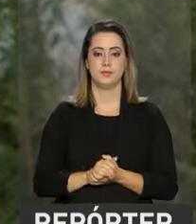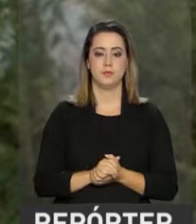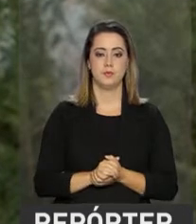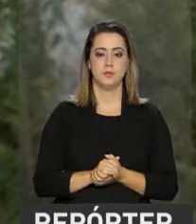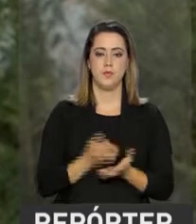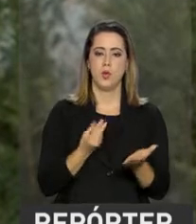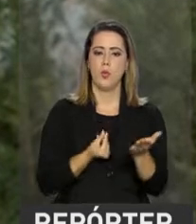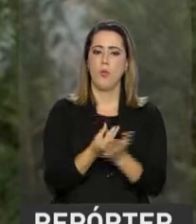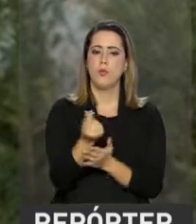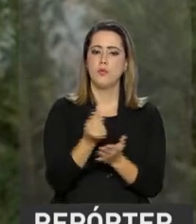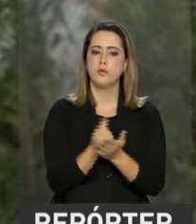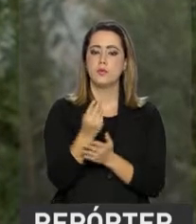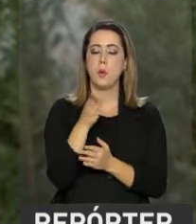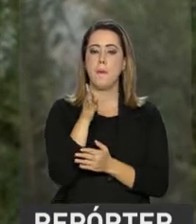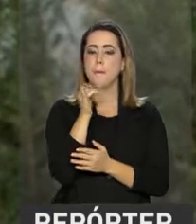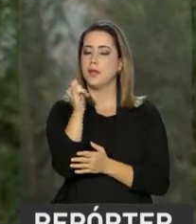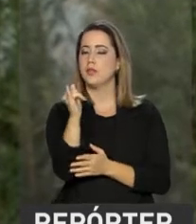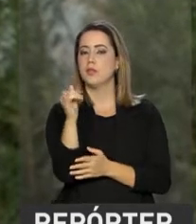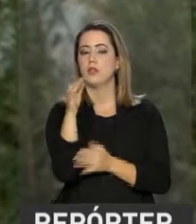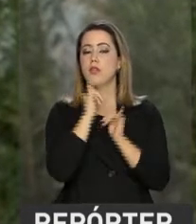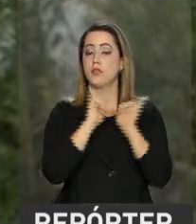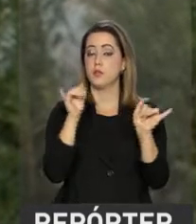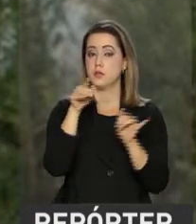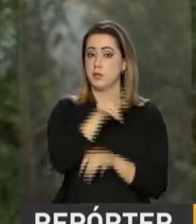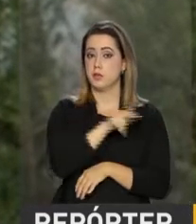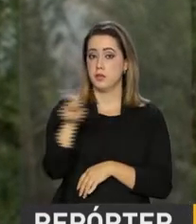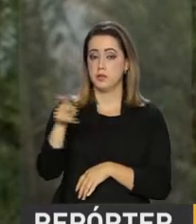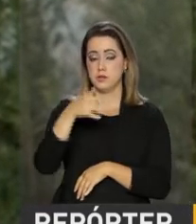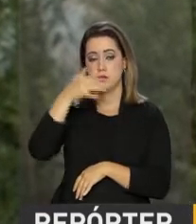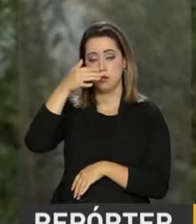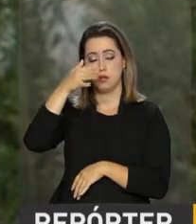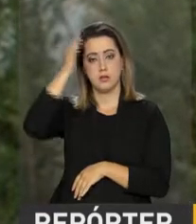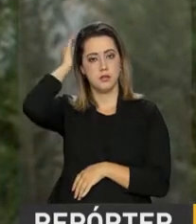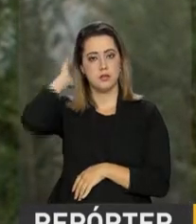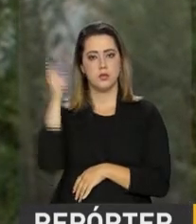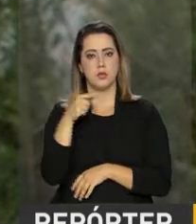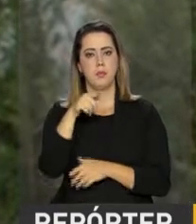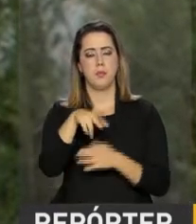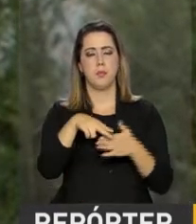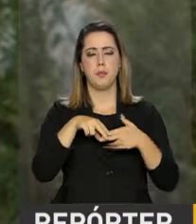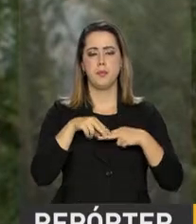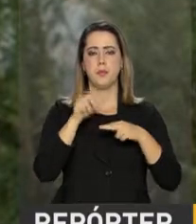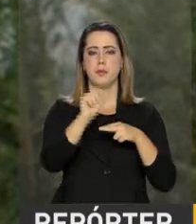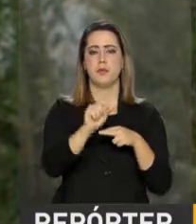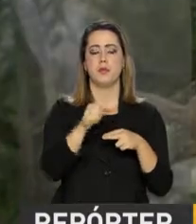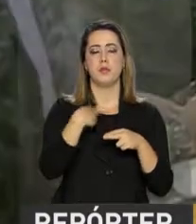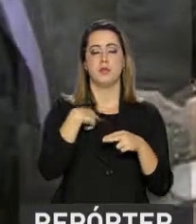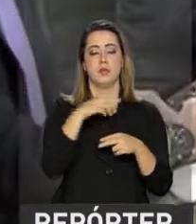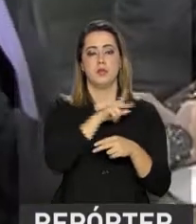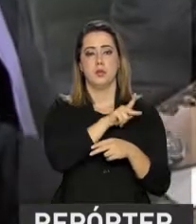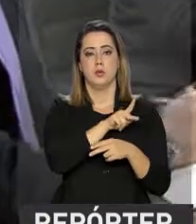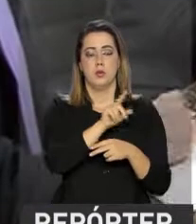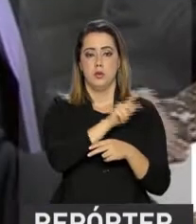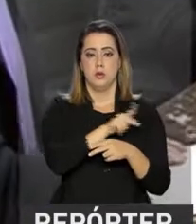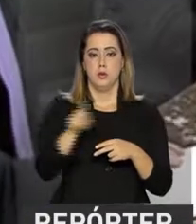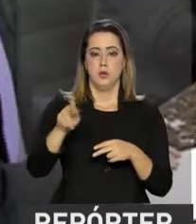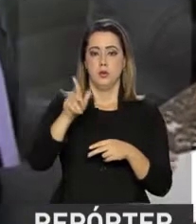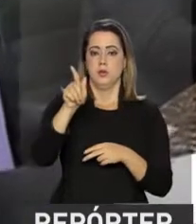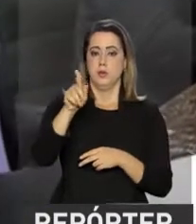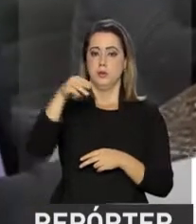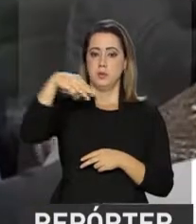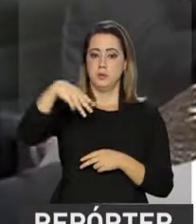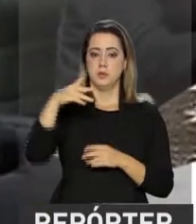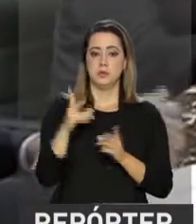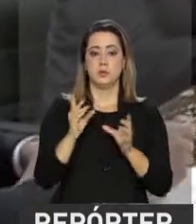O investimento bilionário foi anunciado ao presidente Michel Temer pelo presidente da General Motors Mercosul, Carlos Erlenga, durante um encontro aqui em